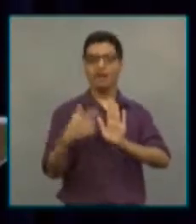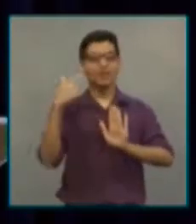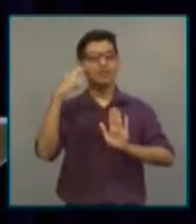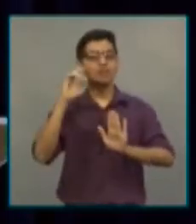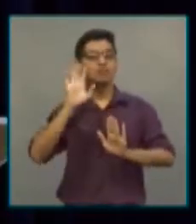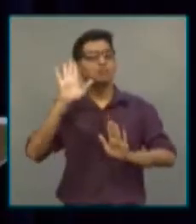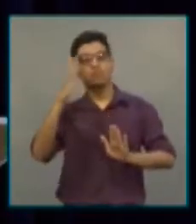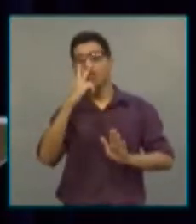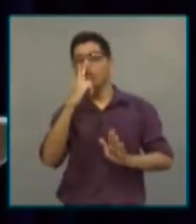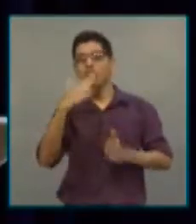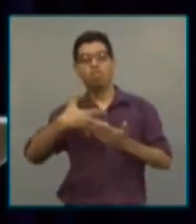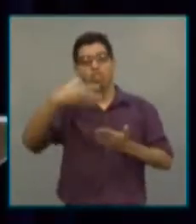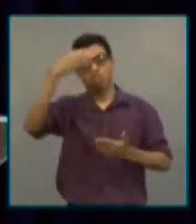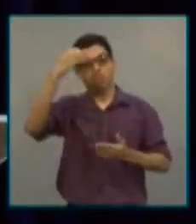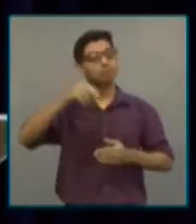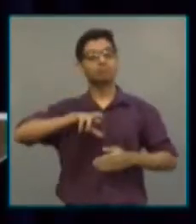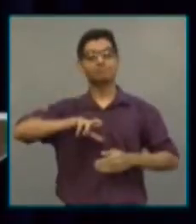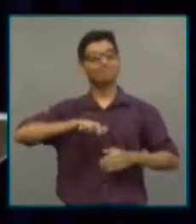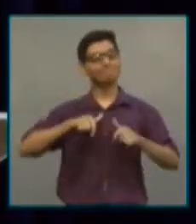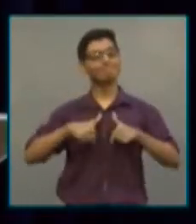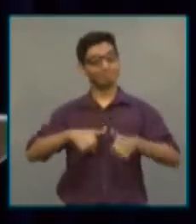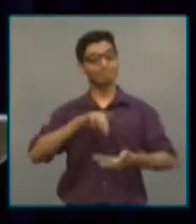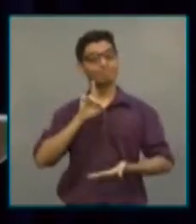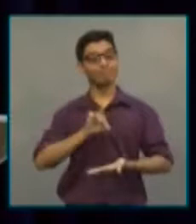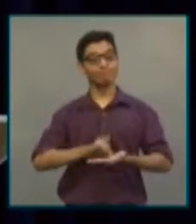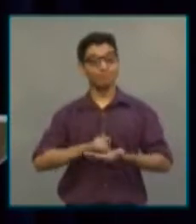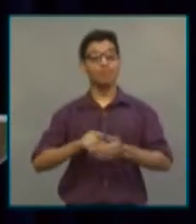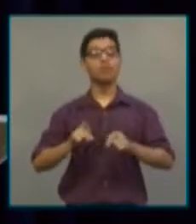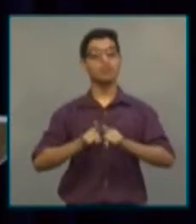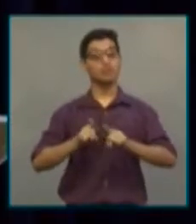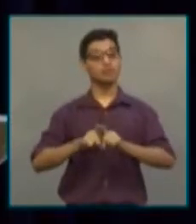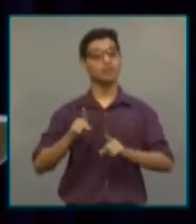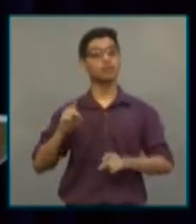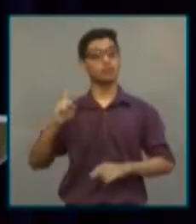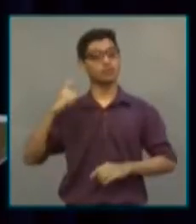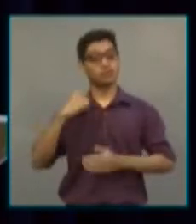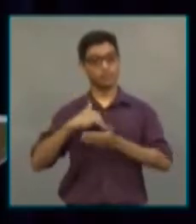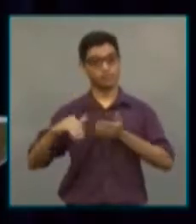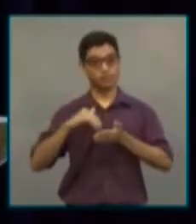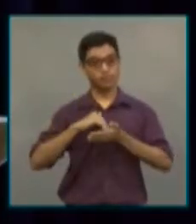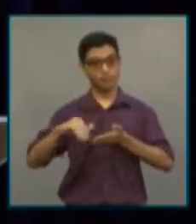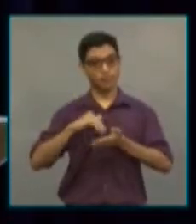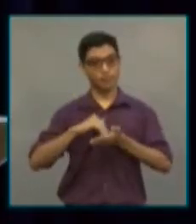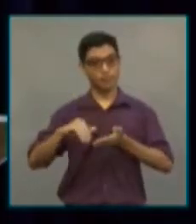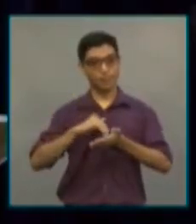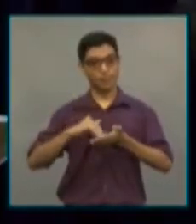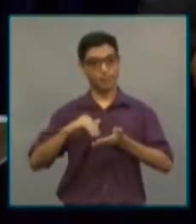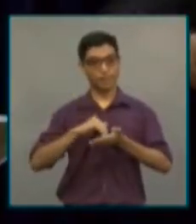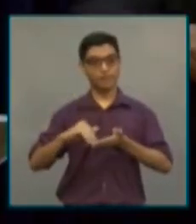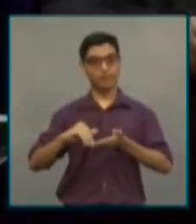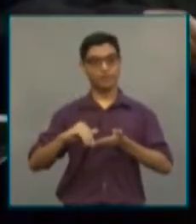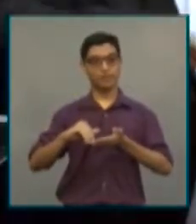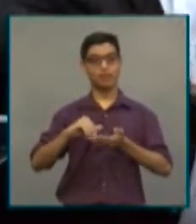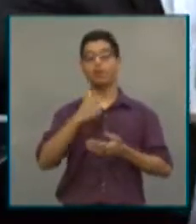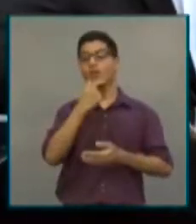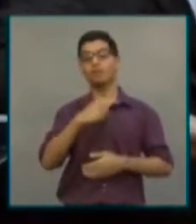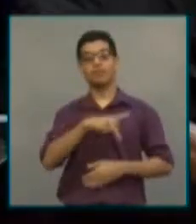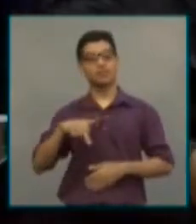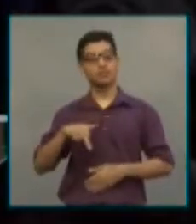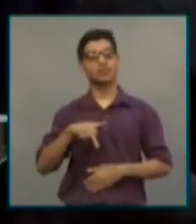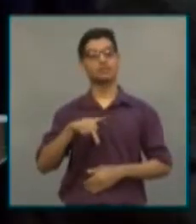coletivo. Fui secretária-geral adjunta na então gestão do presidente Valdetário Monteiro, sou vice-presidente do